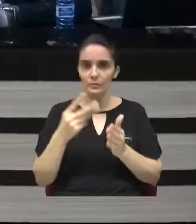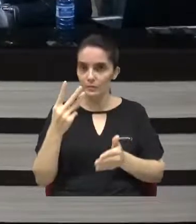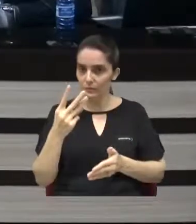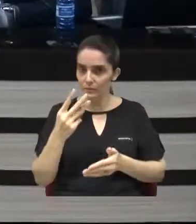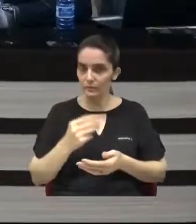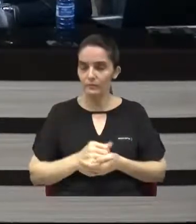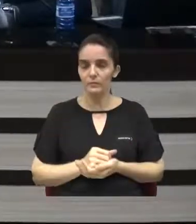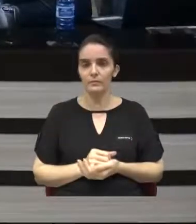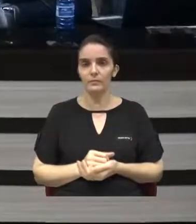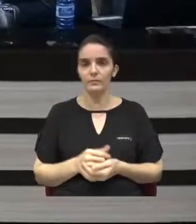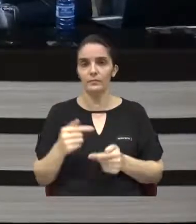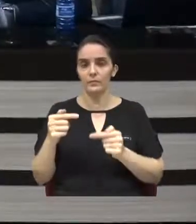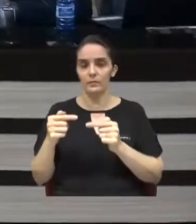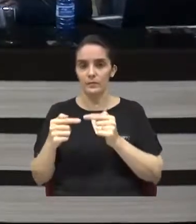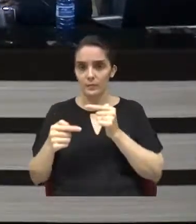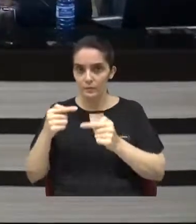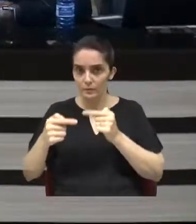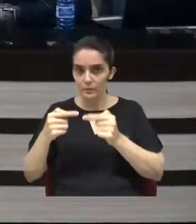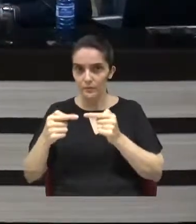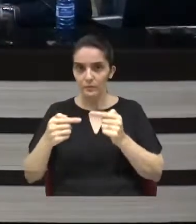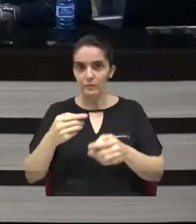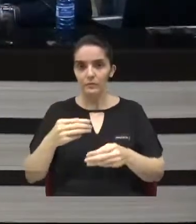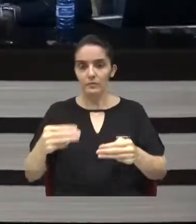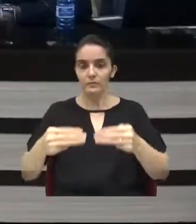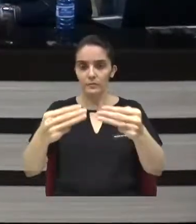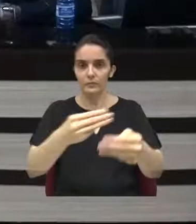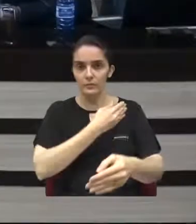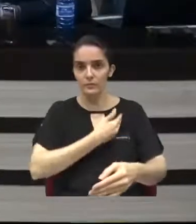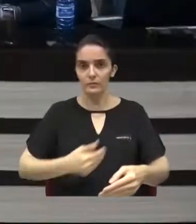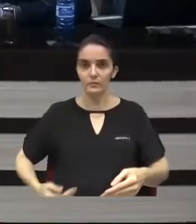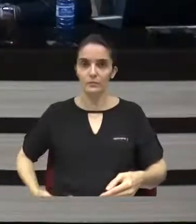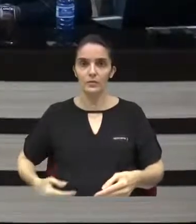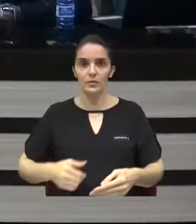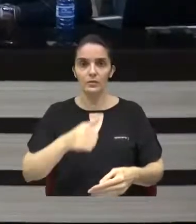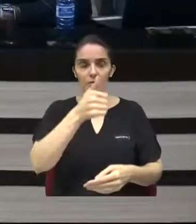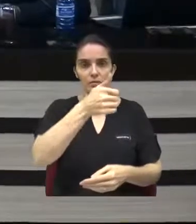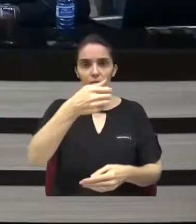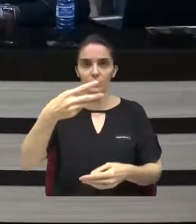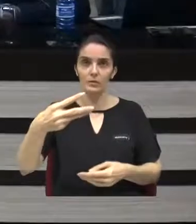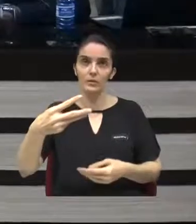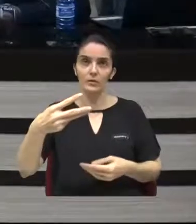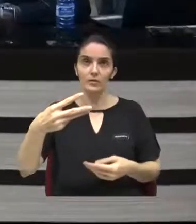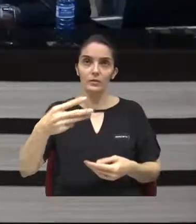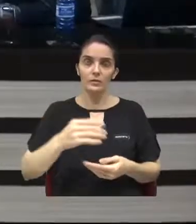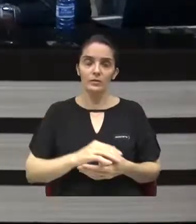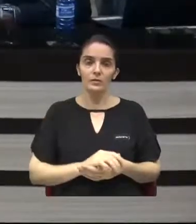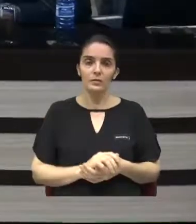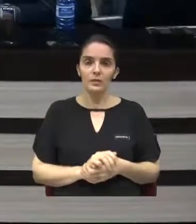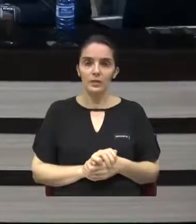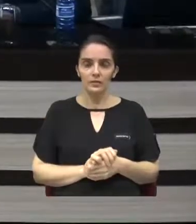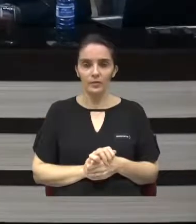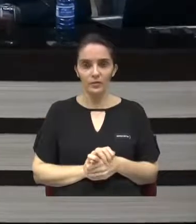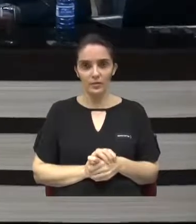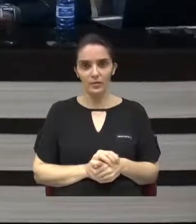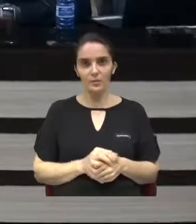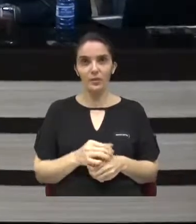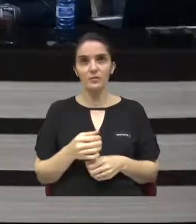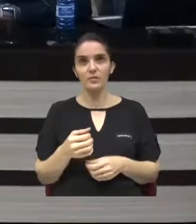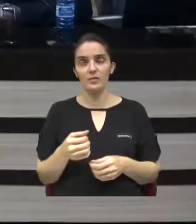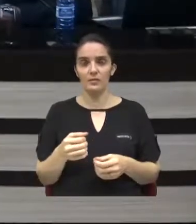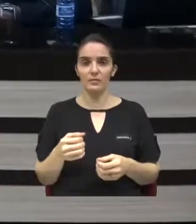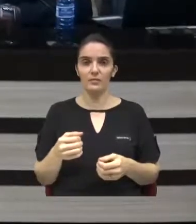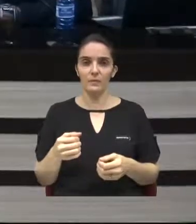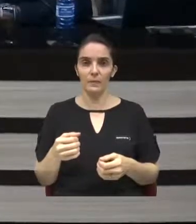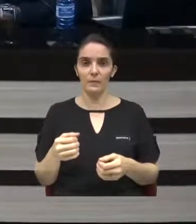uso político do Ministério Público. 13º, ao apresentar tal denúncia ao Ministério Público, tendo